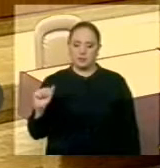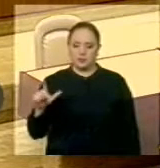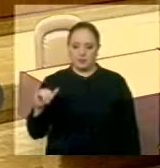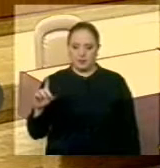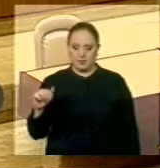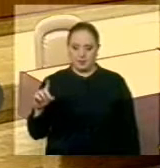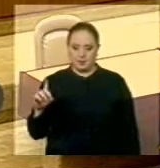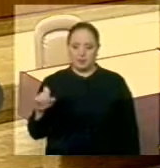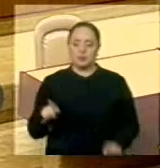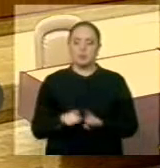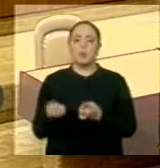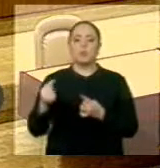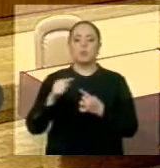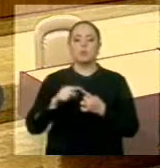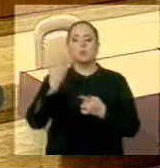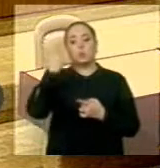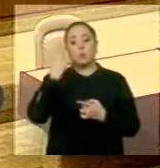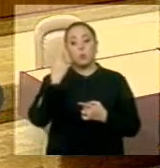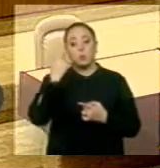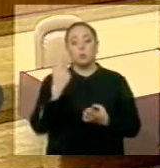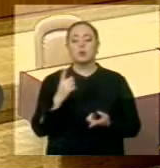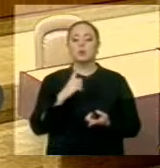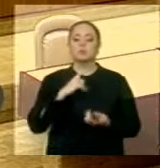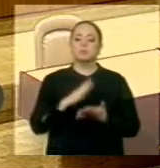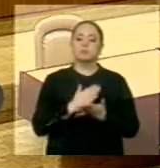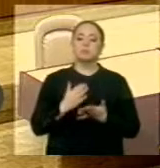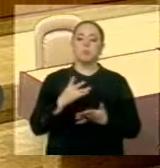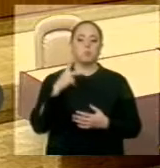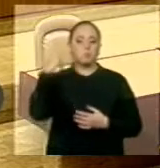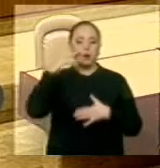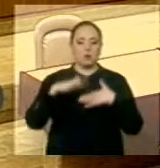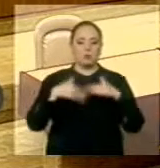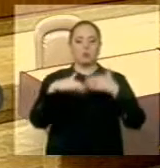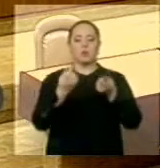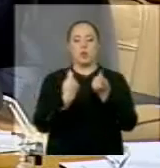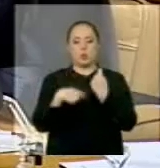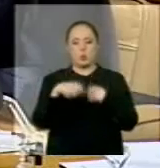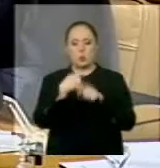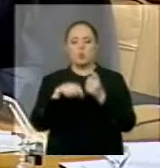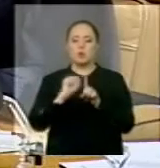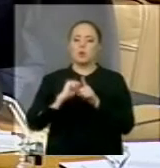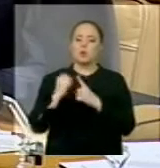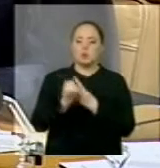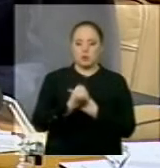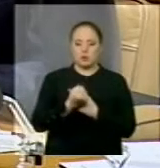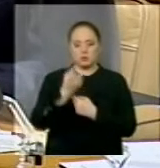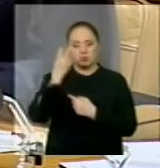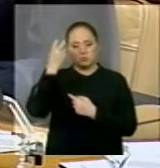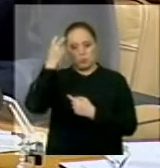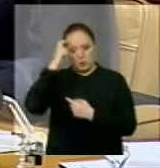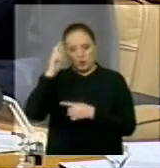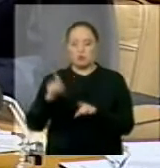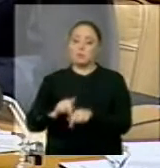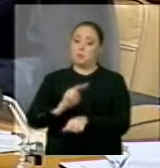comum que pressupõe a convergência das políticas de desenvolvimento econômico, social, cultural e de